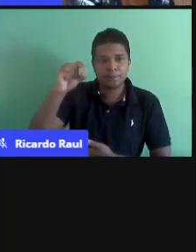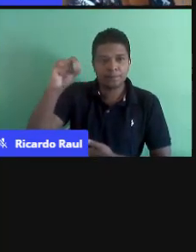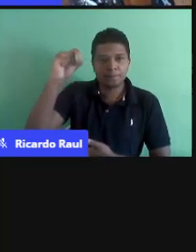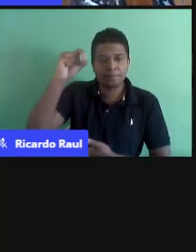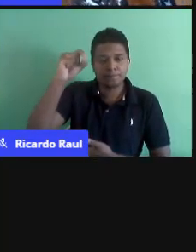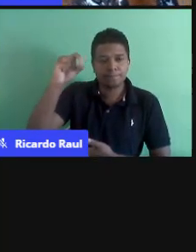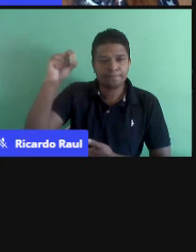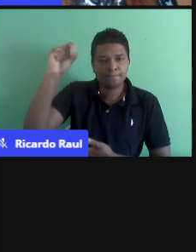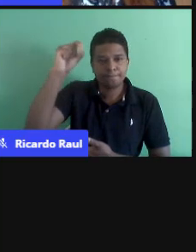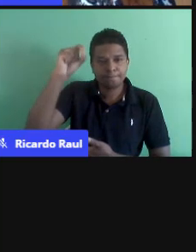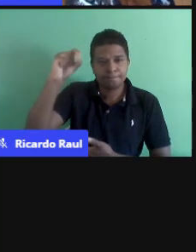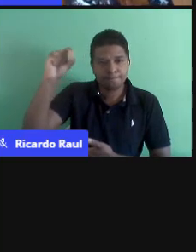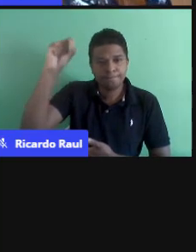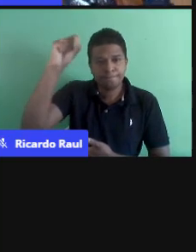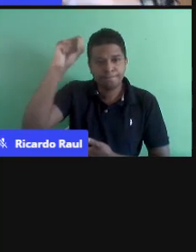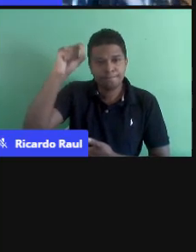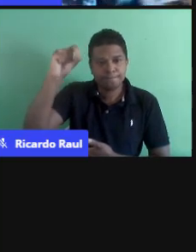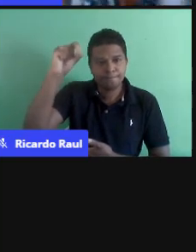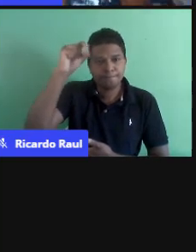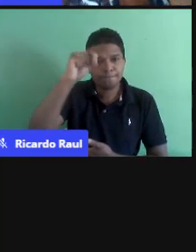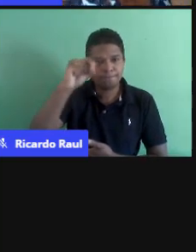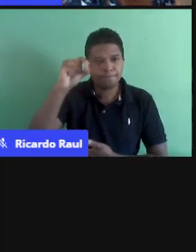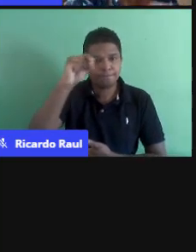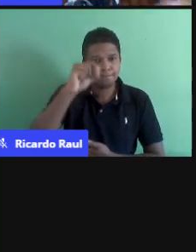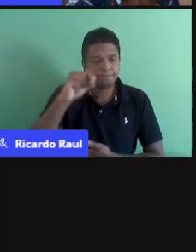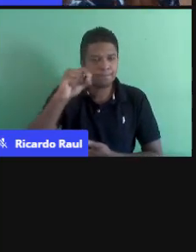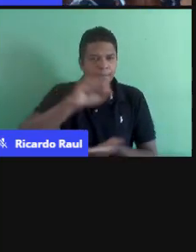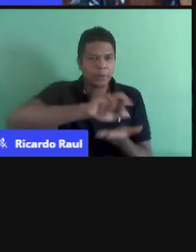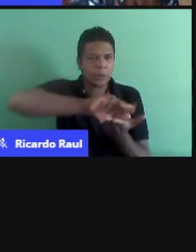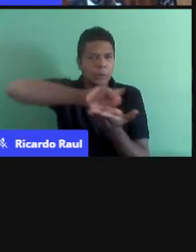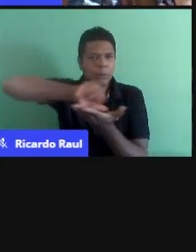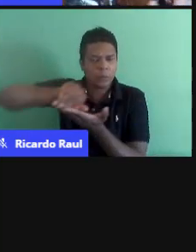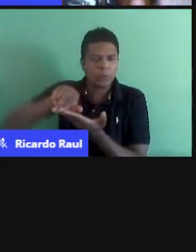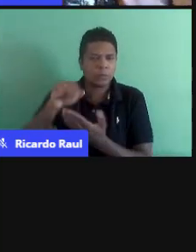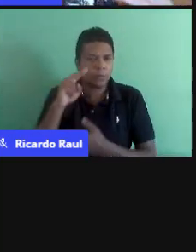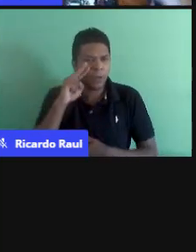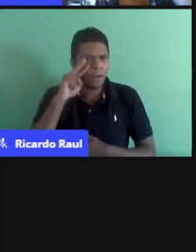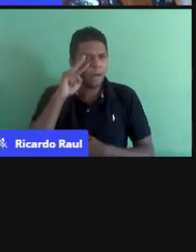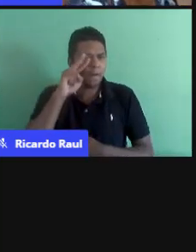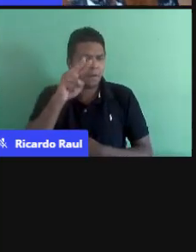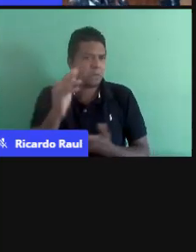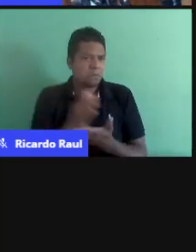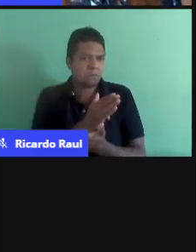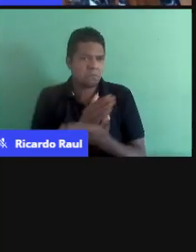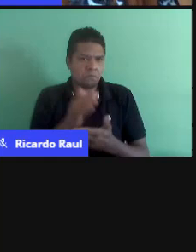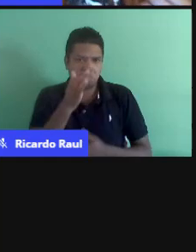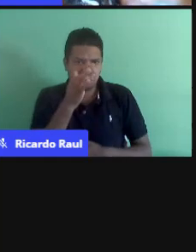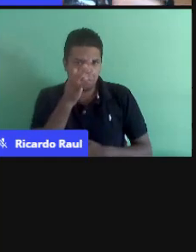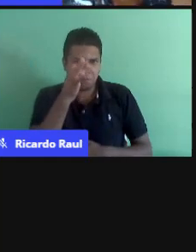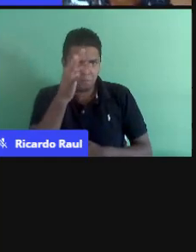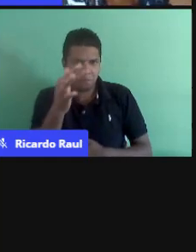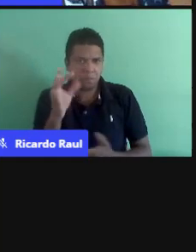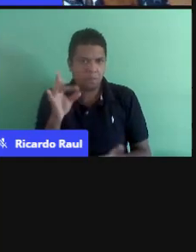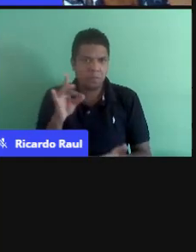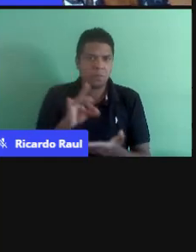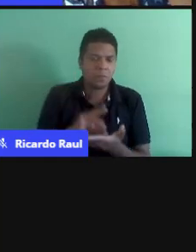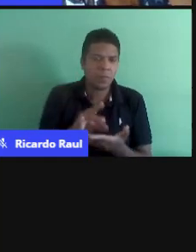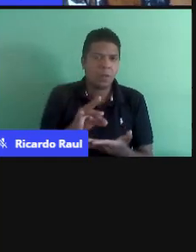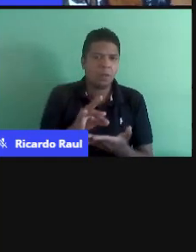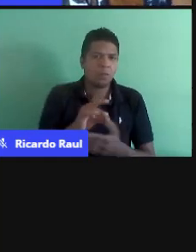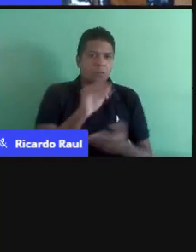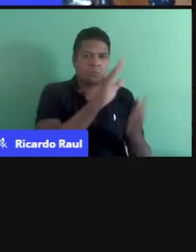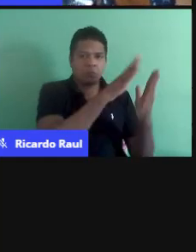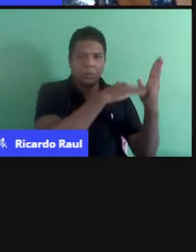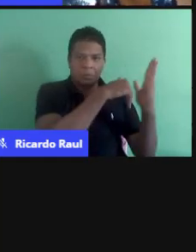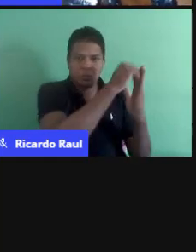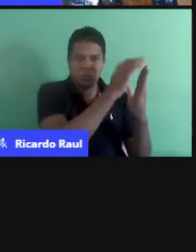diversos modelos e tipos de flores que ela já viu em algum momento, ou ao vivo, ou em obras de artes,